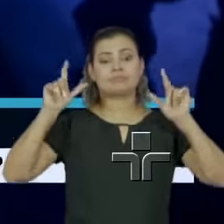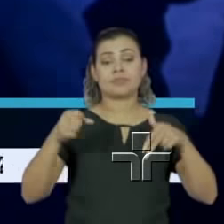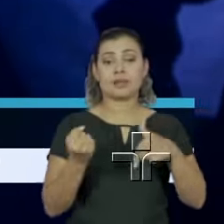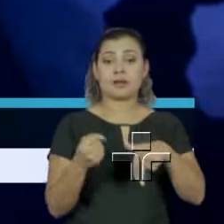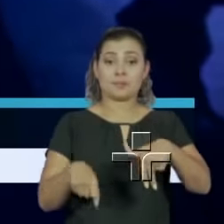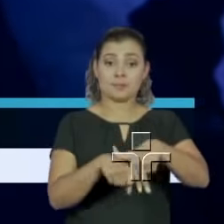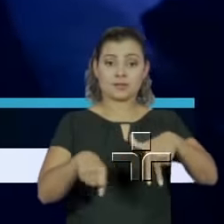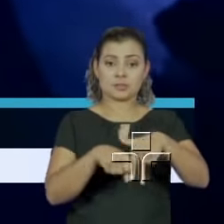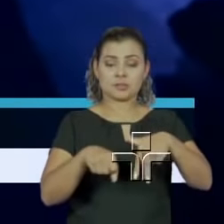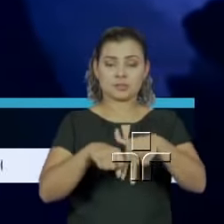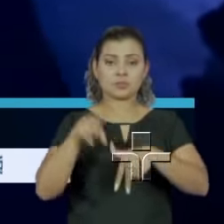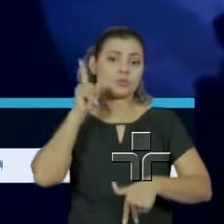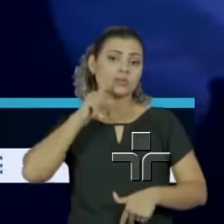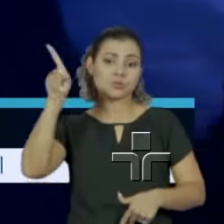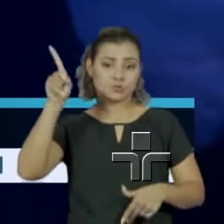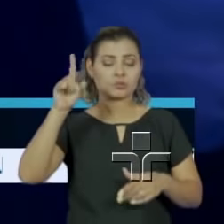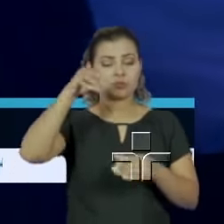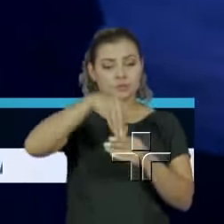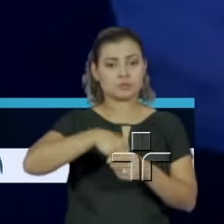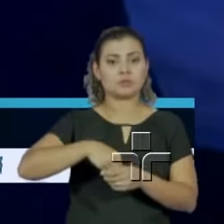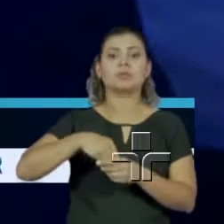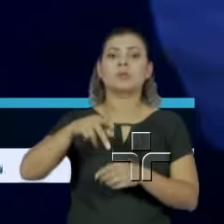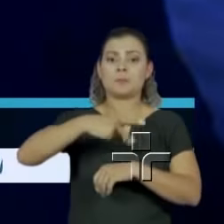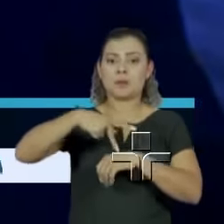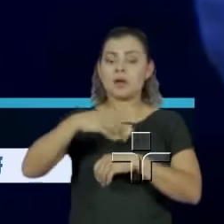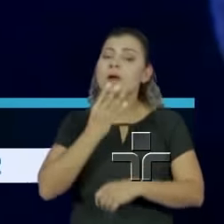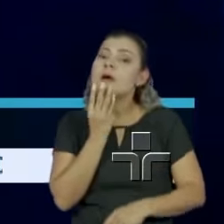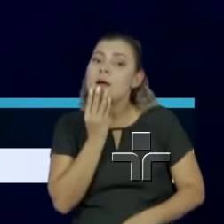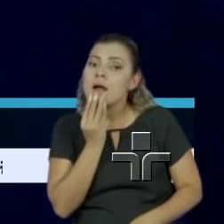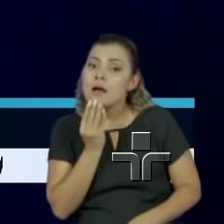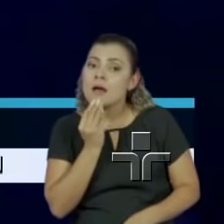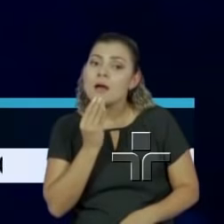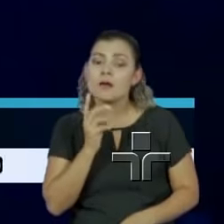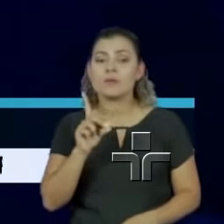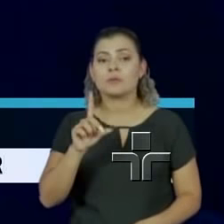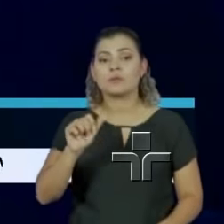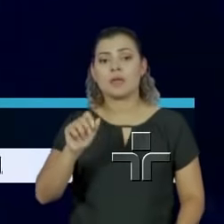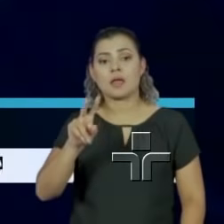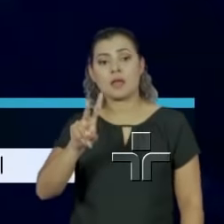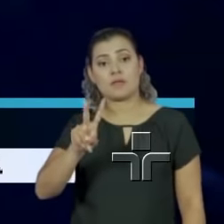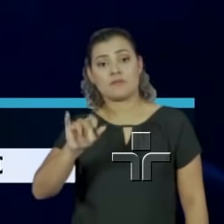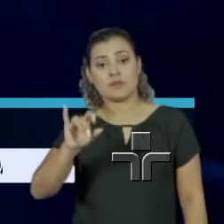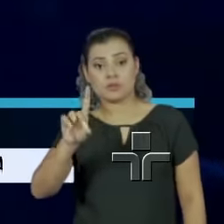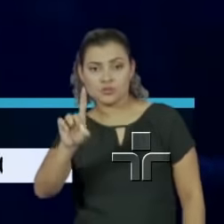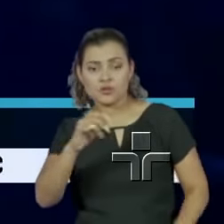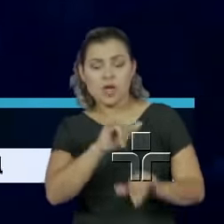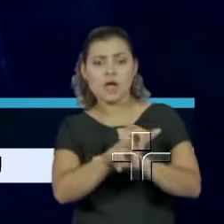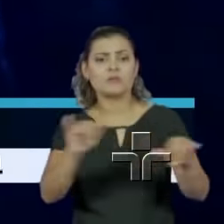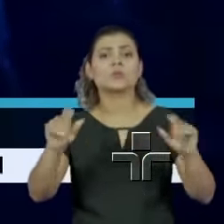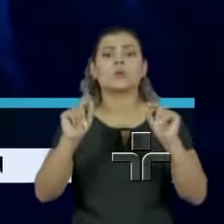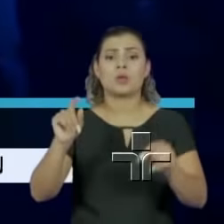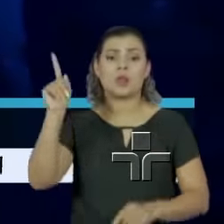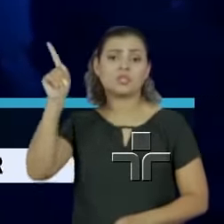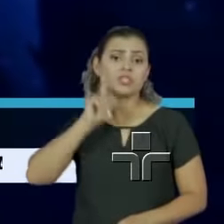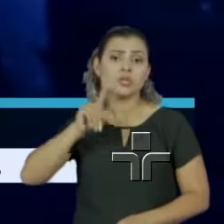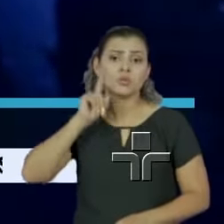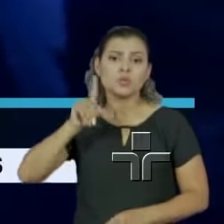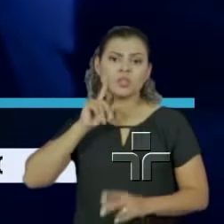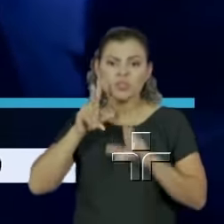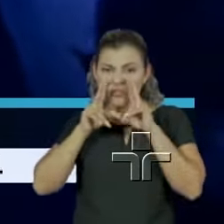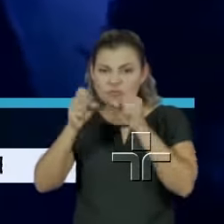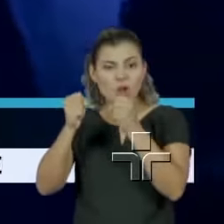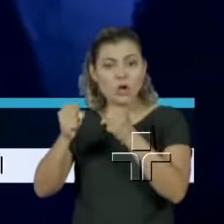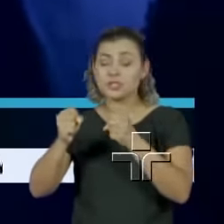Estados Unidos em Israel, David Friedman, disse que as Forças Armadas dos Estados Unidos são, de longe, as